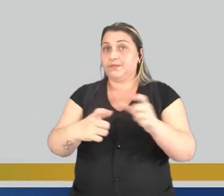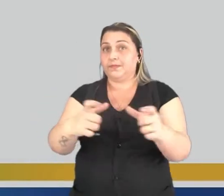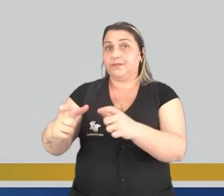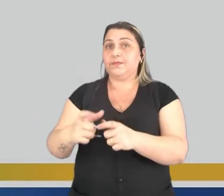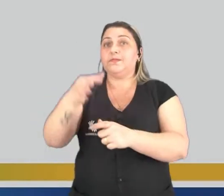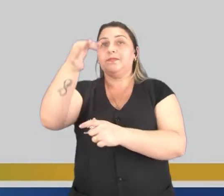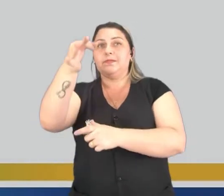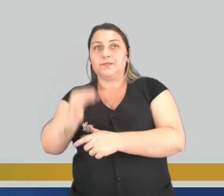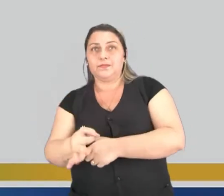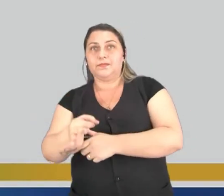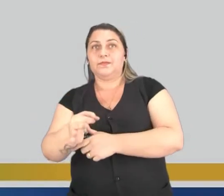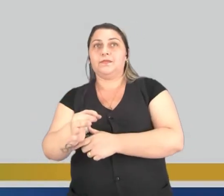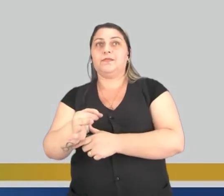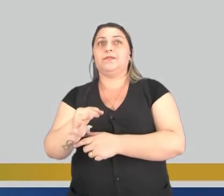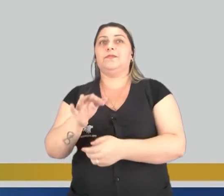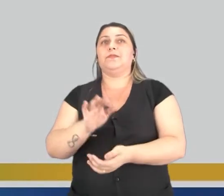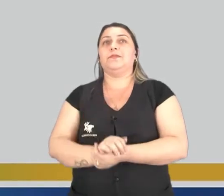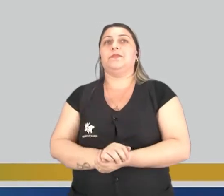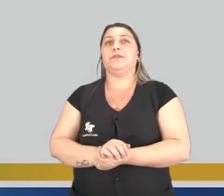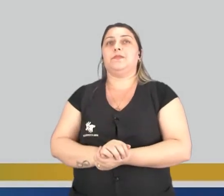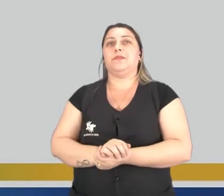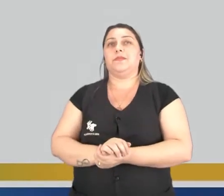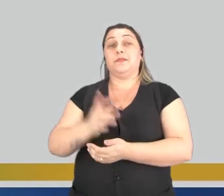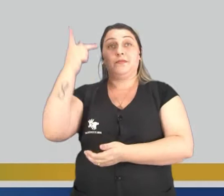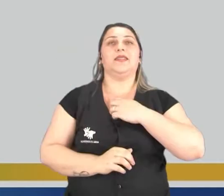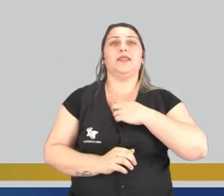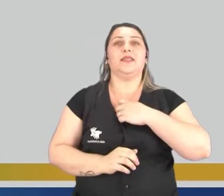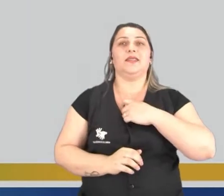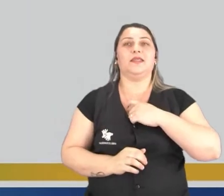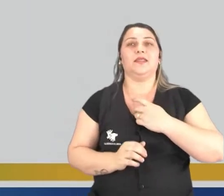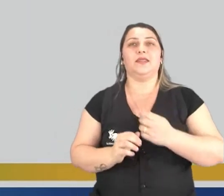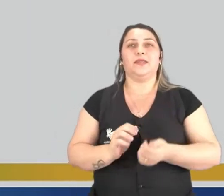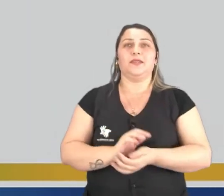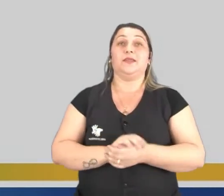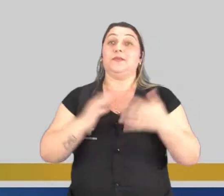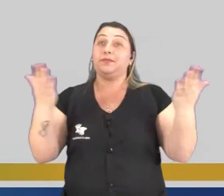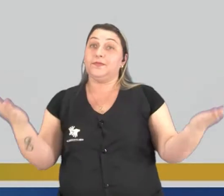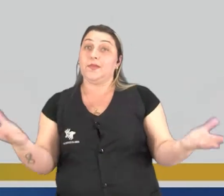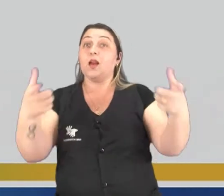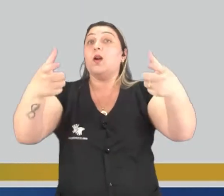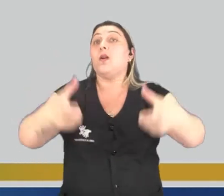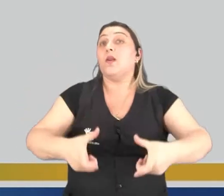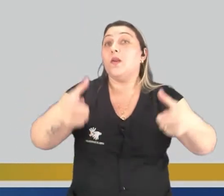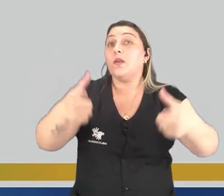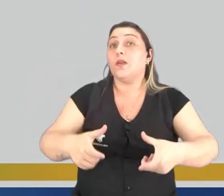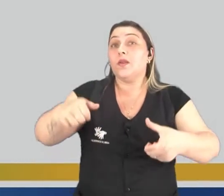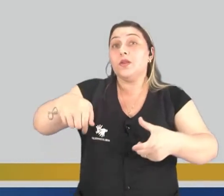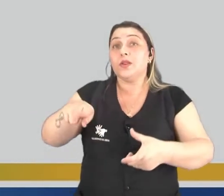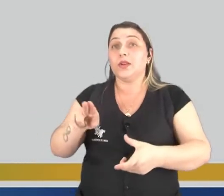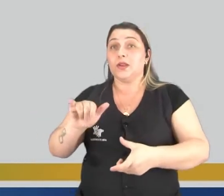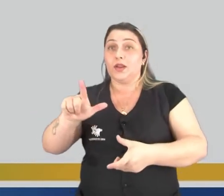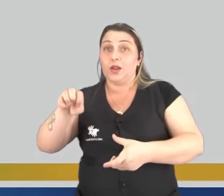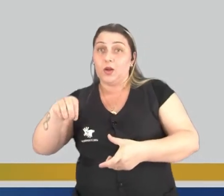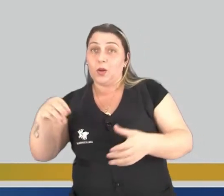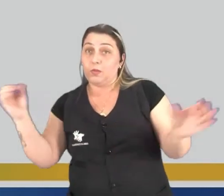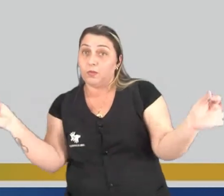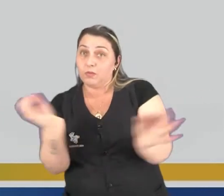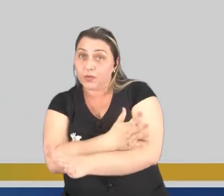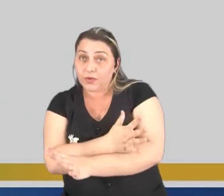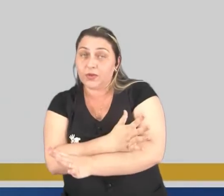localização correta do Quilombo dos Palmares. E aí, onde será que o Quilombo dos Palmares se